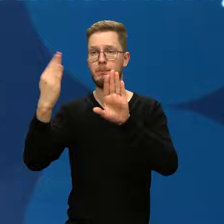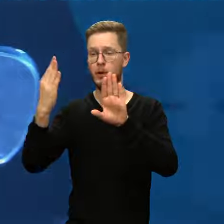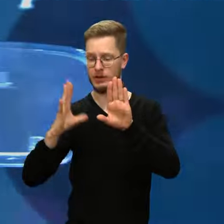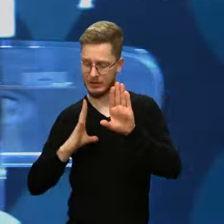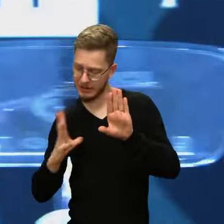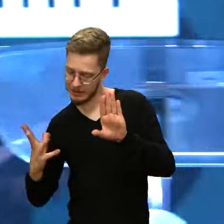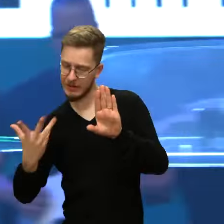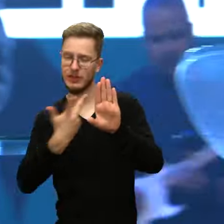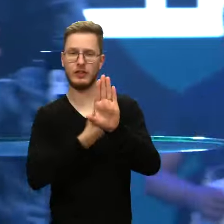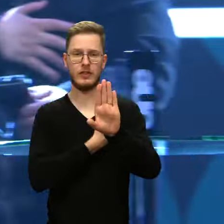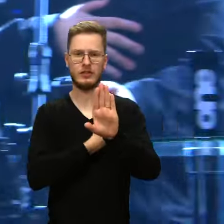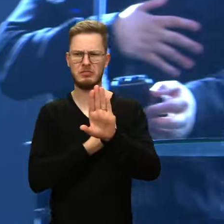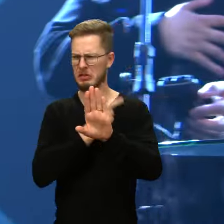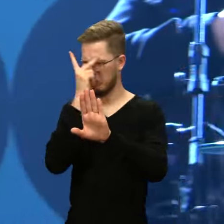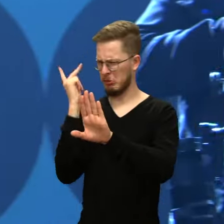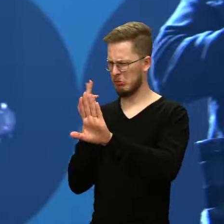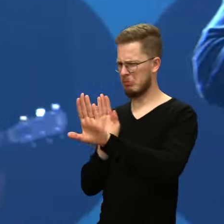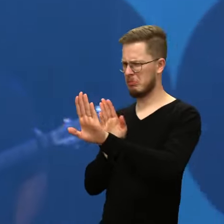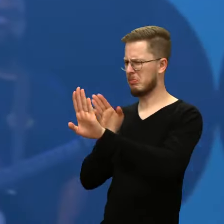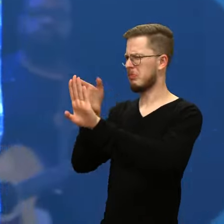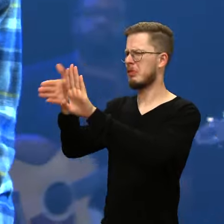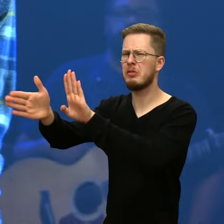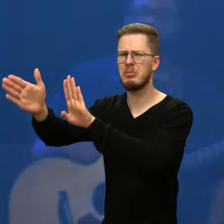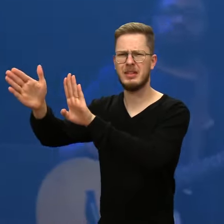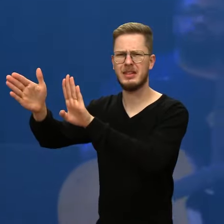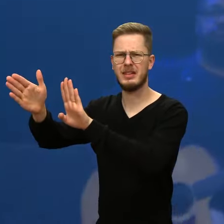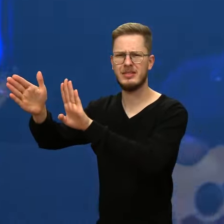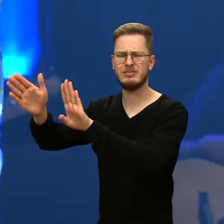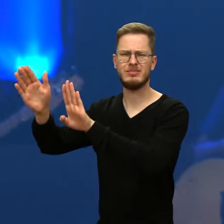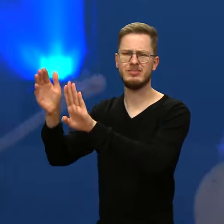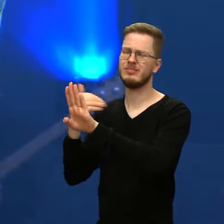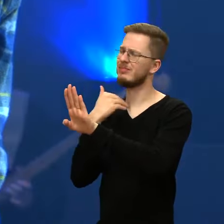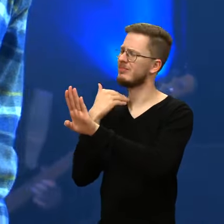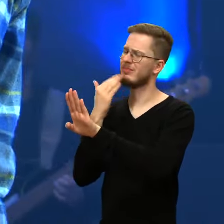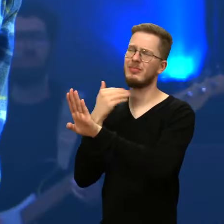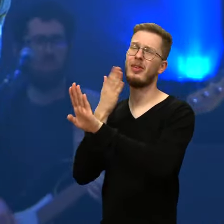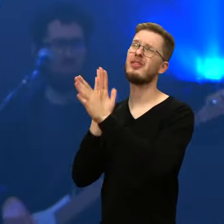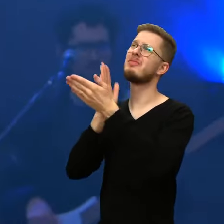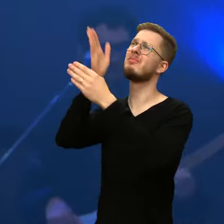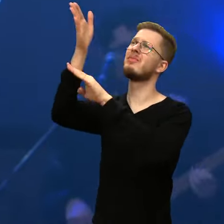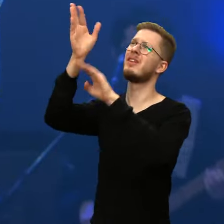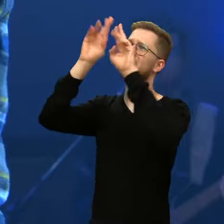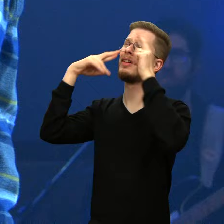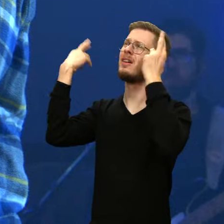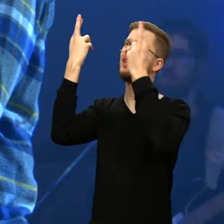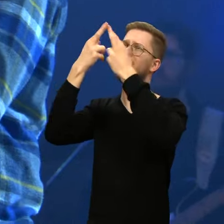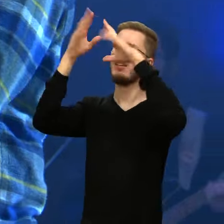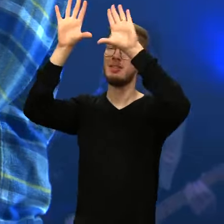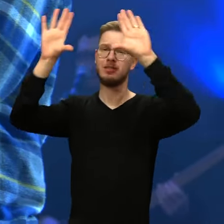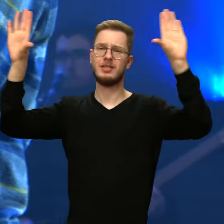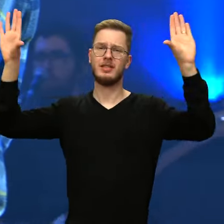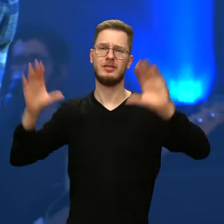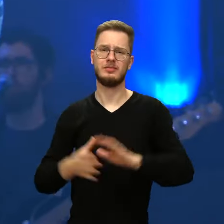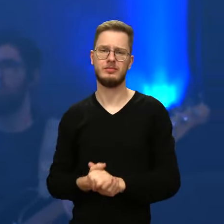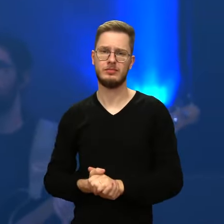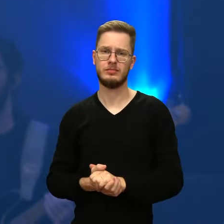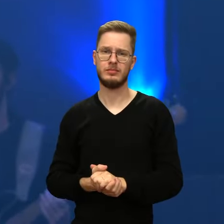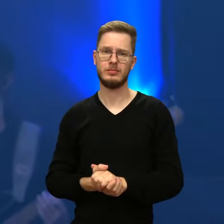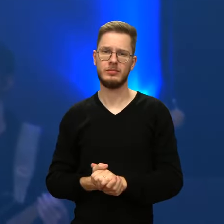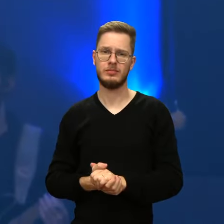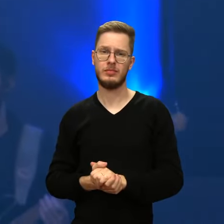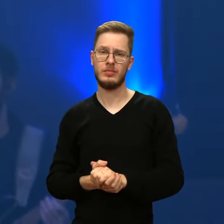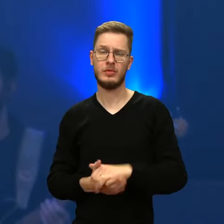que aquele que não passar por Ele, não vai entrar no reino dos céus. Como eu falei antes, talvez você